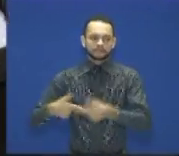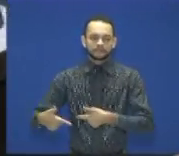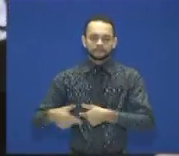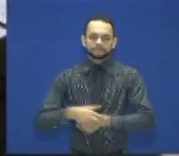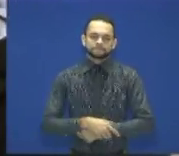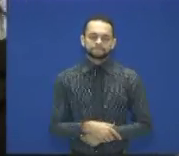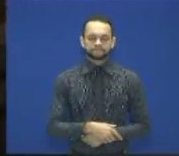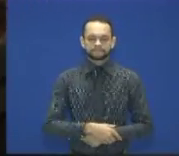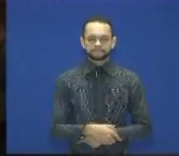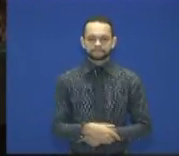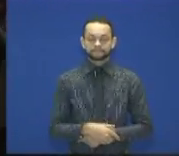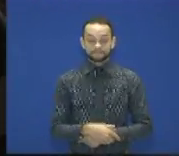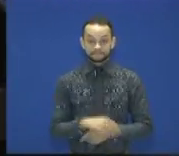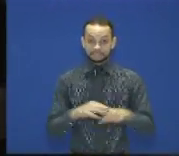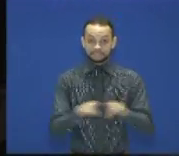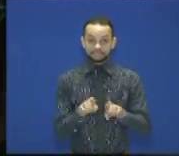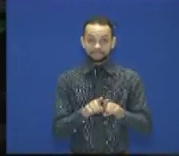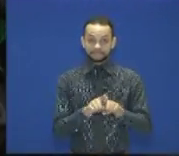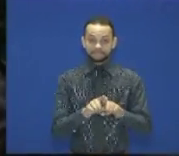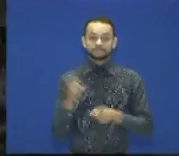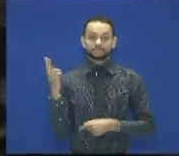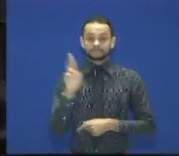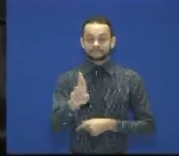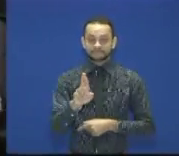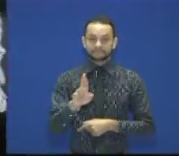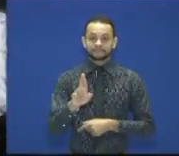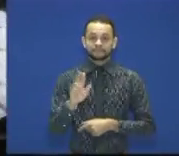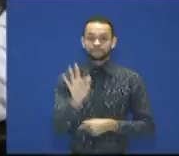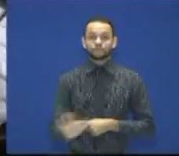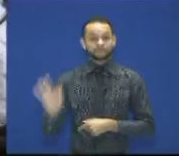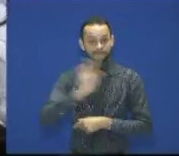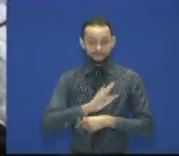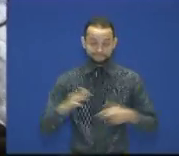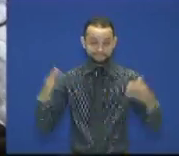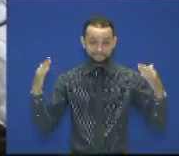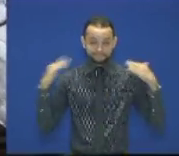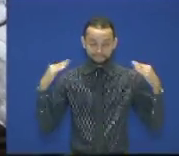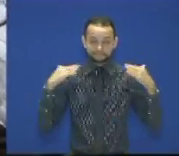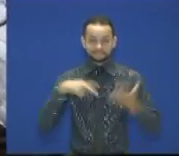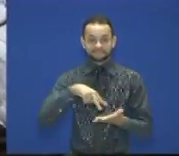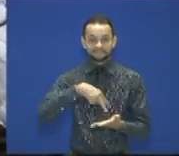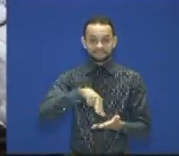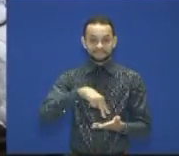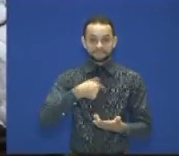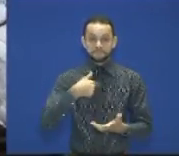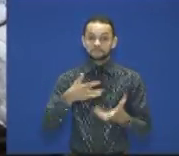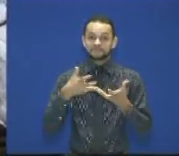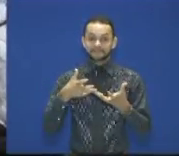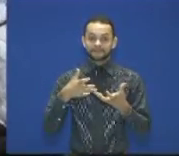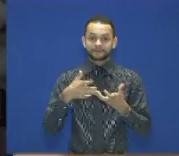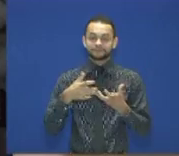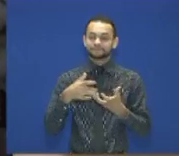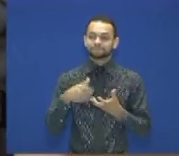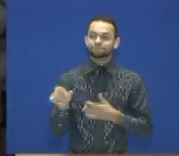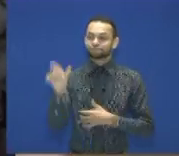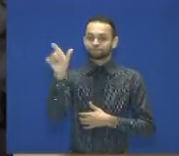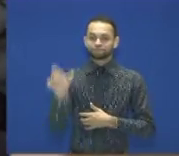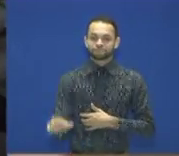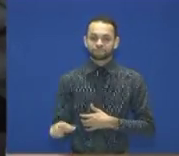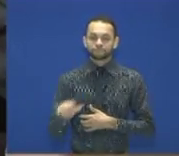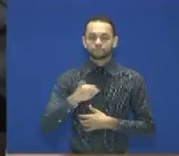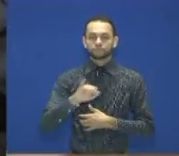Também, em nome da Faculdade de Educação Física e Dança, quero homenagear o estudante Juliano Coelho